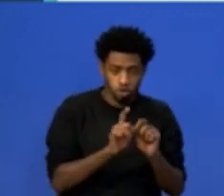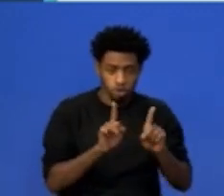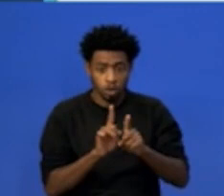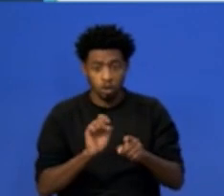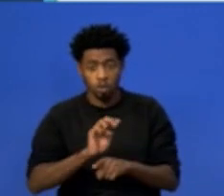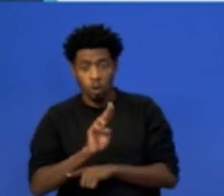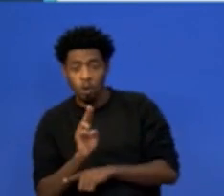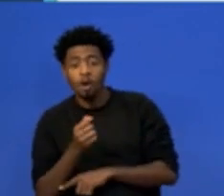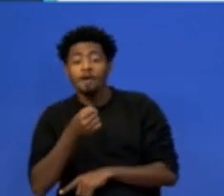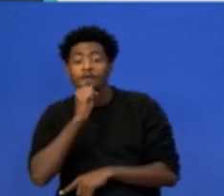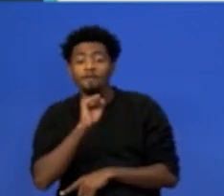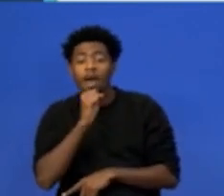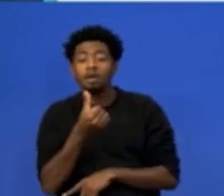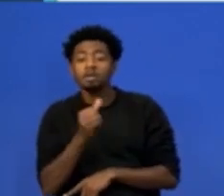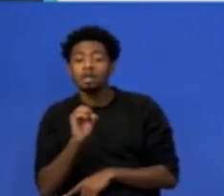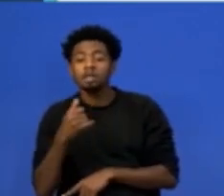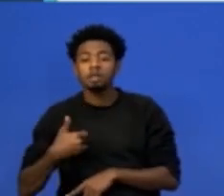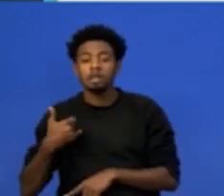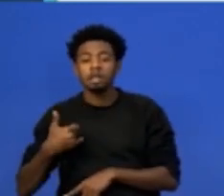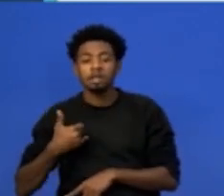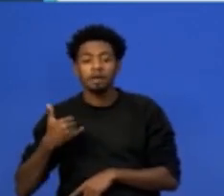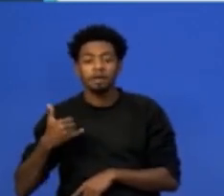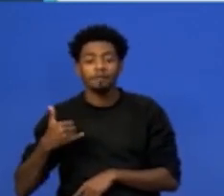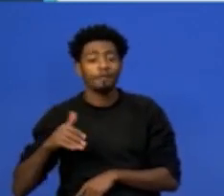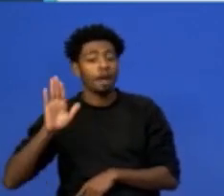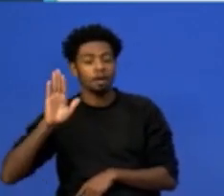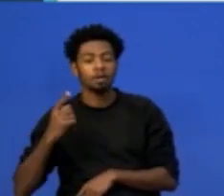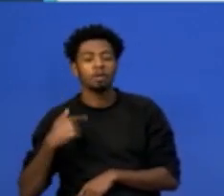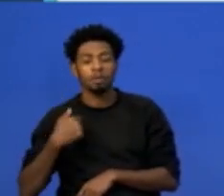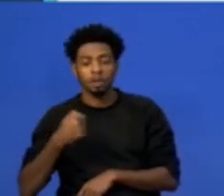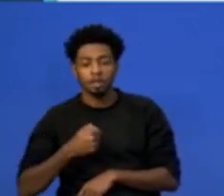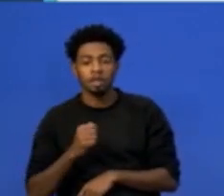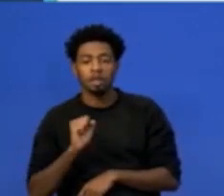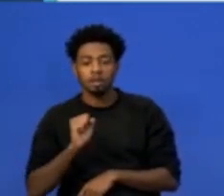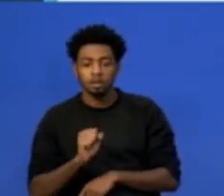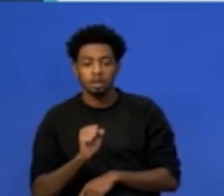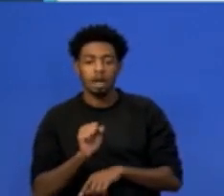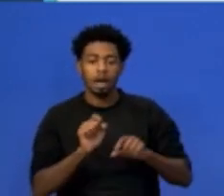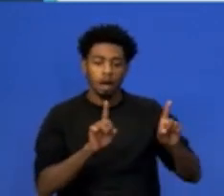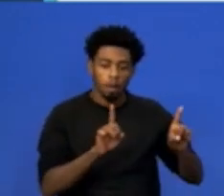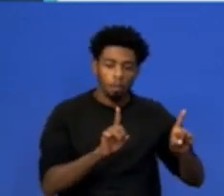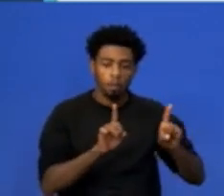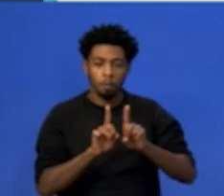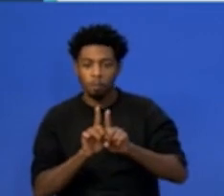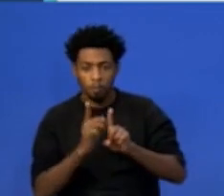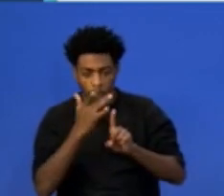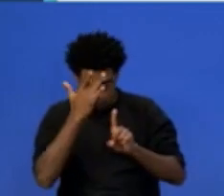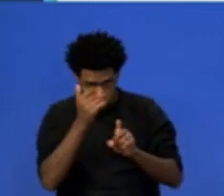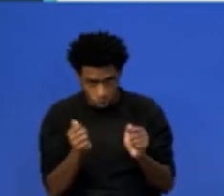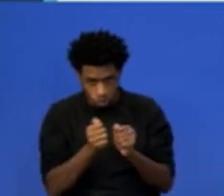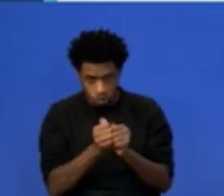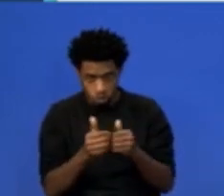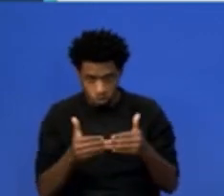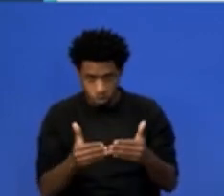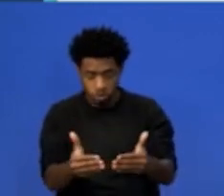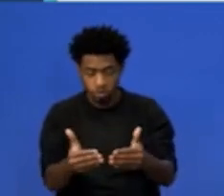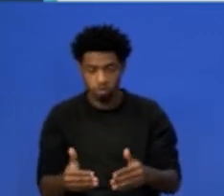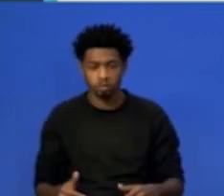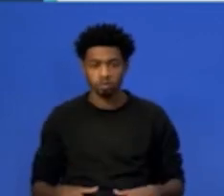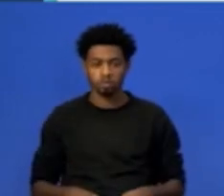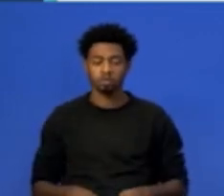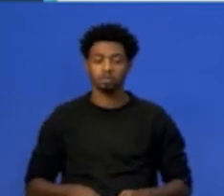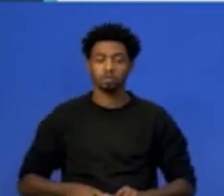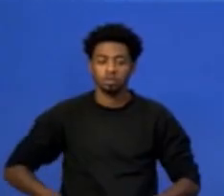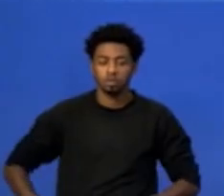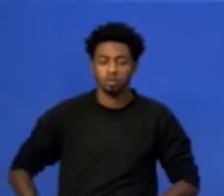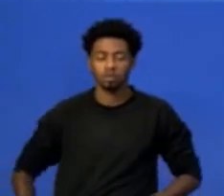Então, entre 18 e 60 anos, pode-se ou não estender essa cobertura. Então,